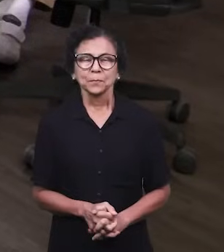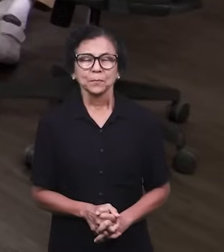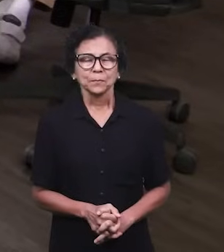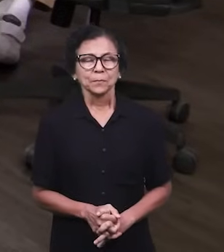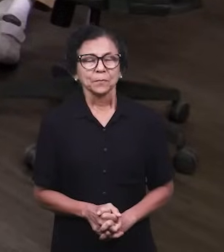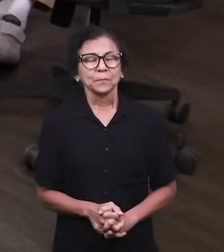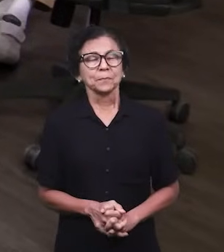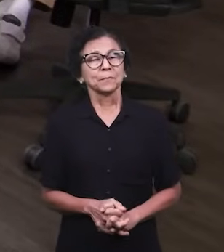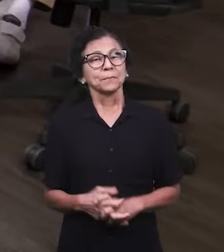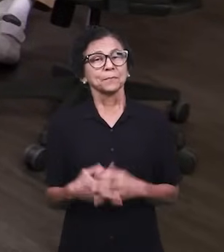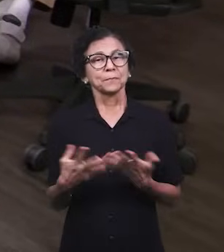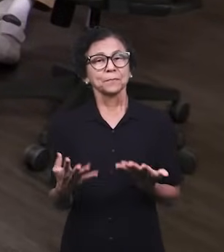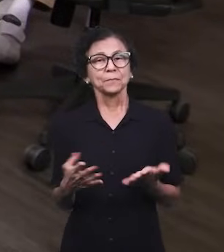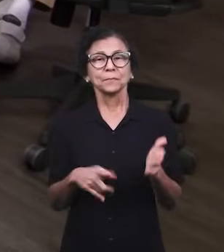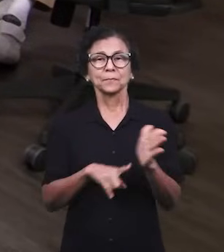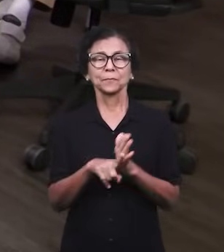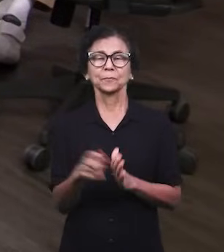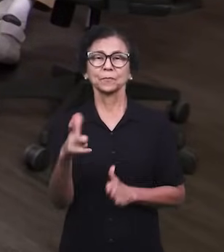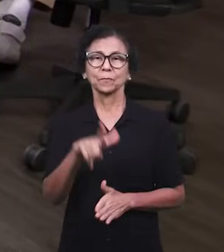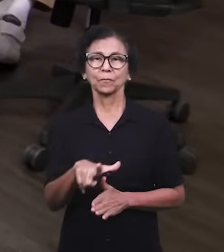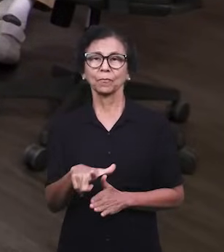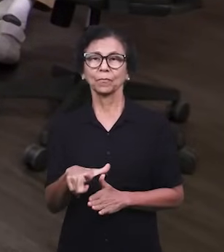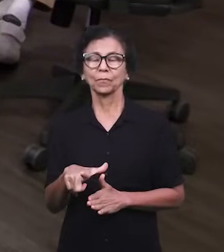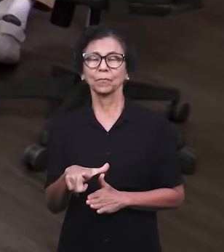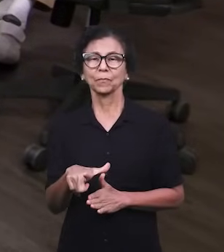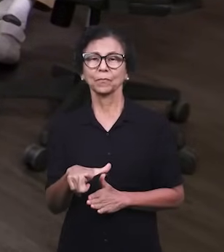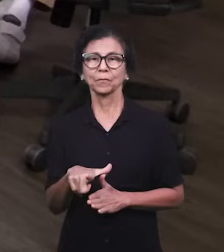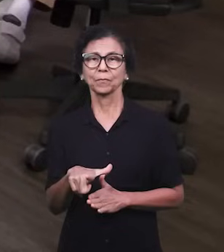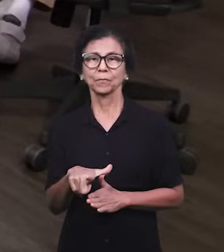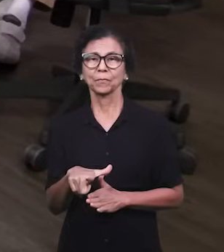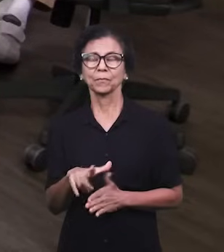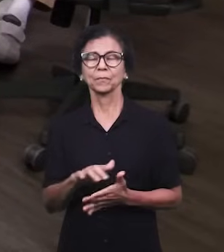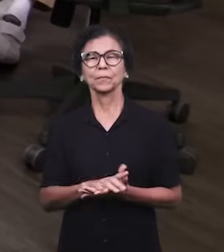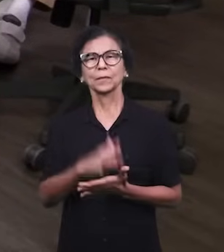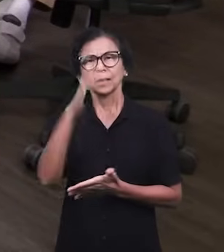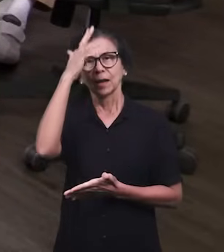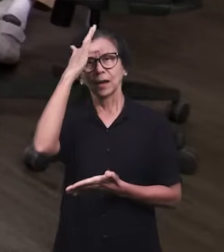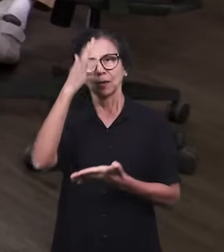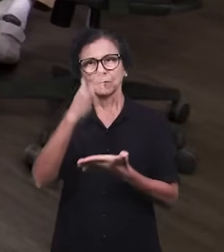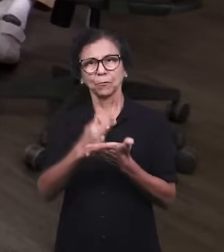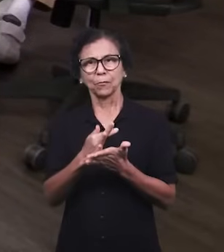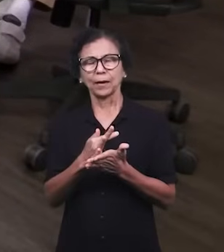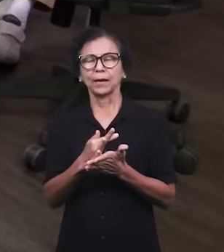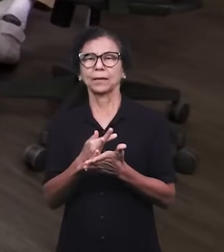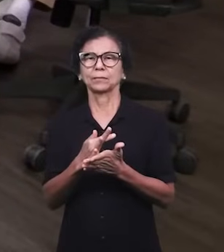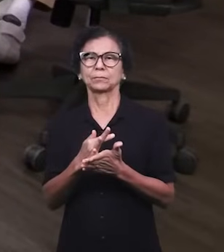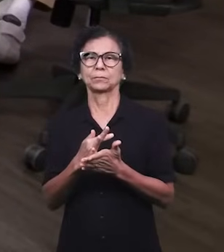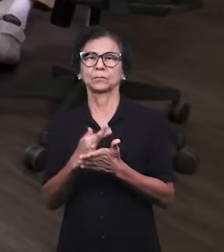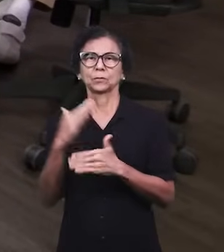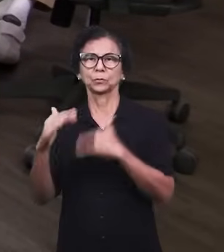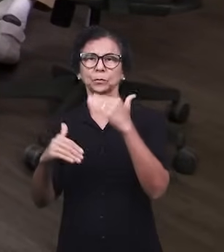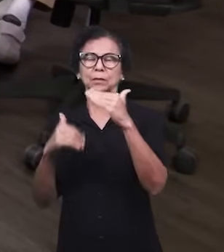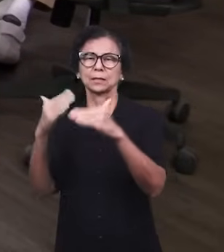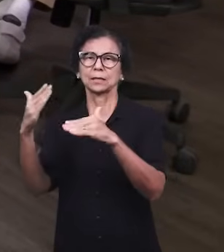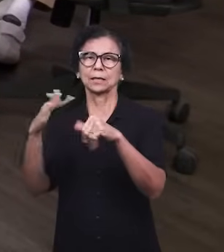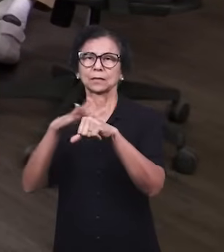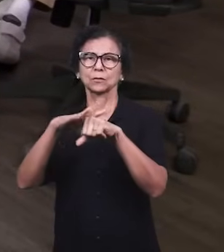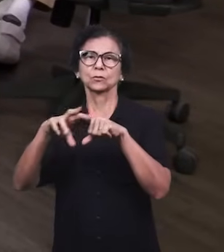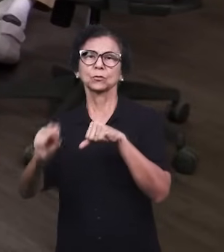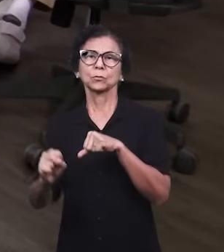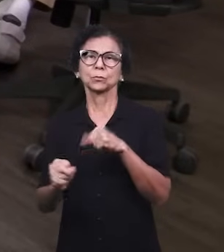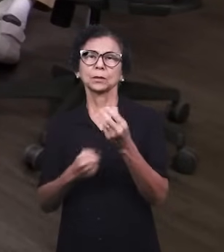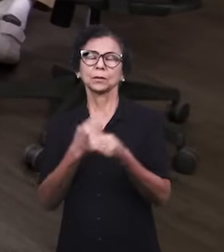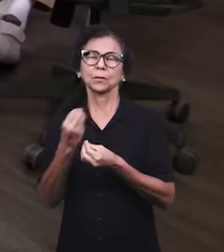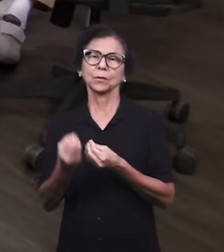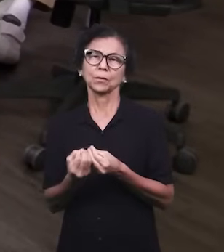no processo da cura espiritual? A importância é essa, é usar essa fé que ela vem do Senhor, ela é uma operação do Espírito